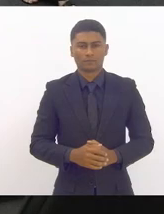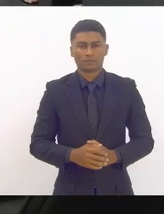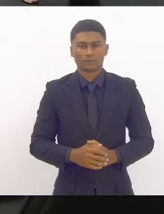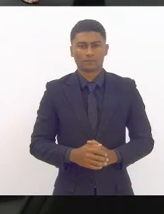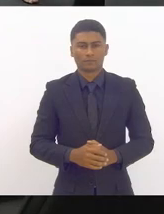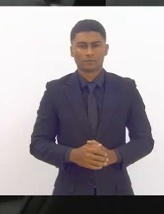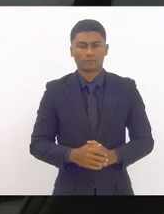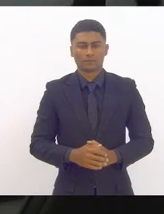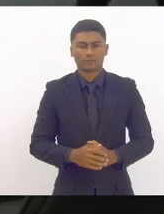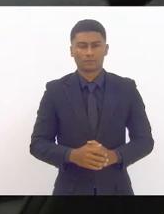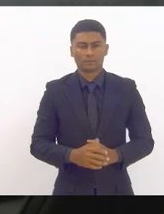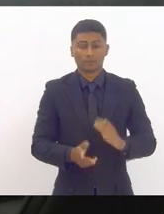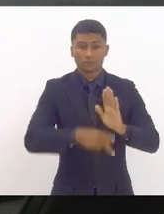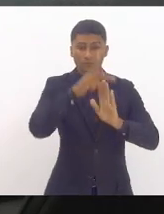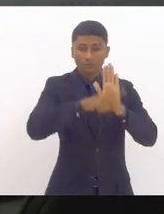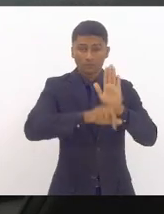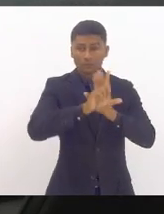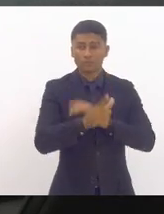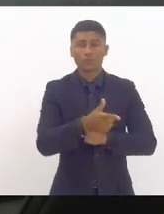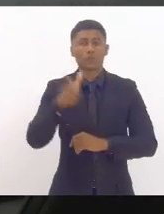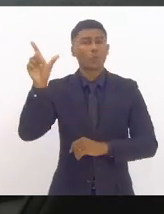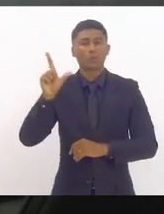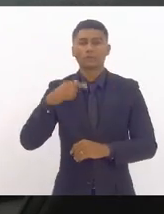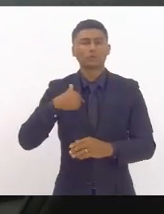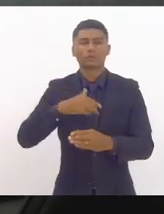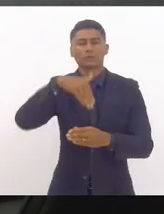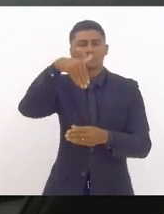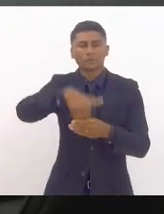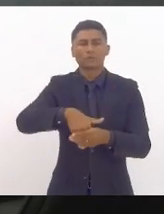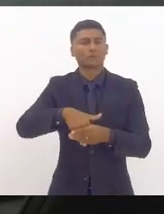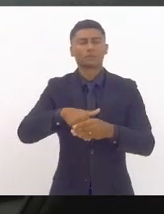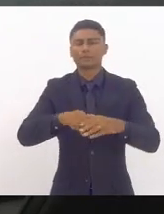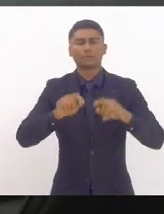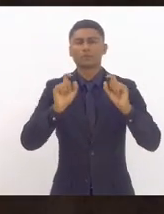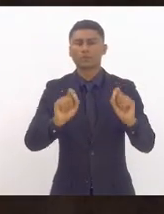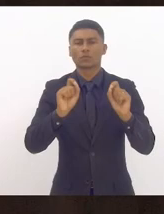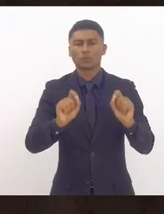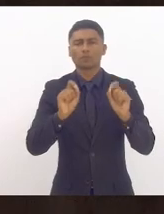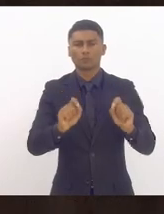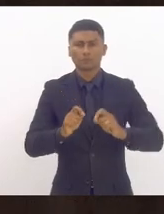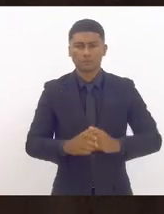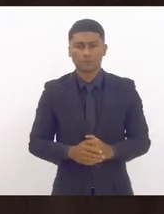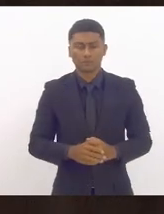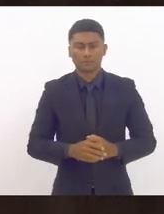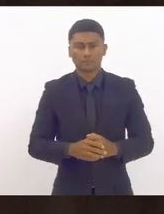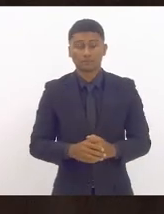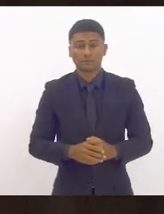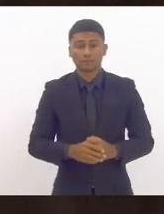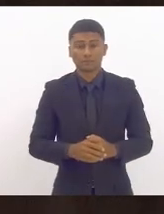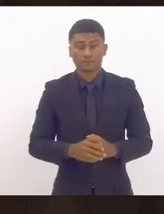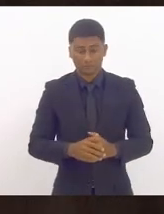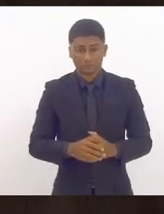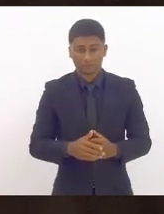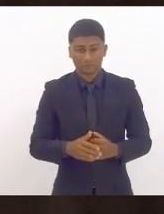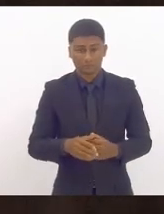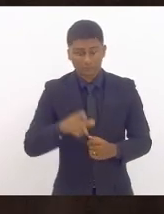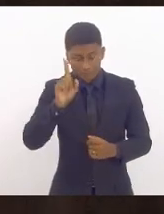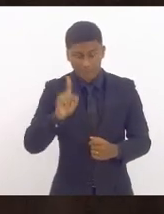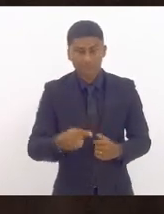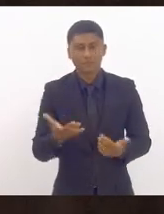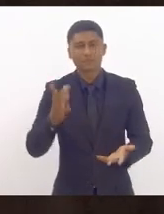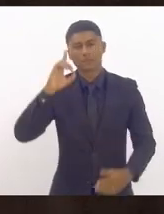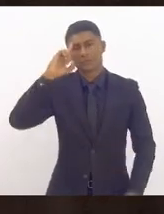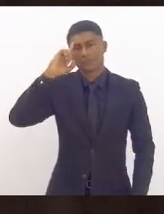O outro projeto que eu gostaria de declarar voto, senhora presidenta, trata-se do reconhecimento do